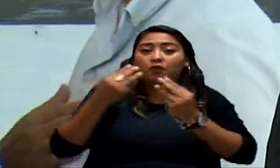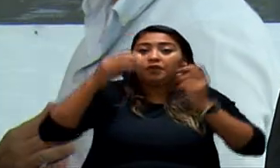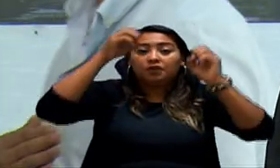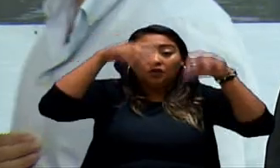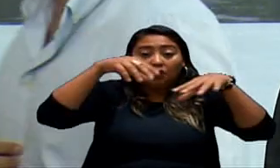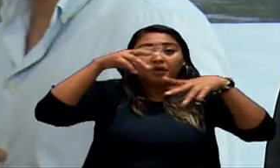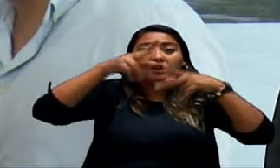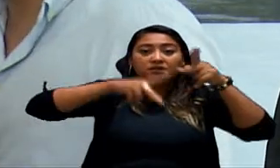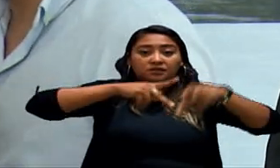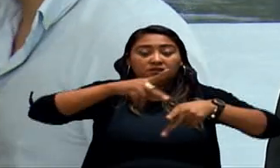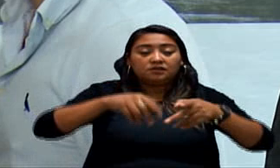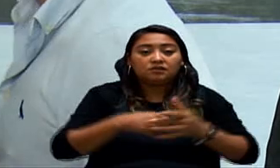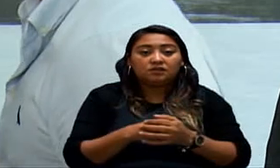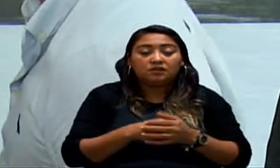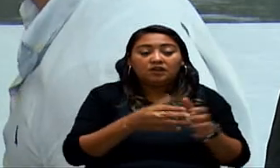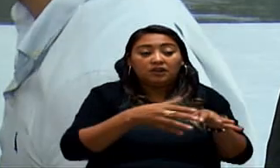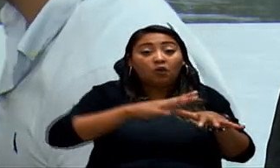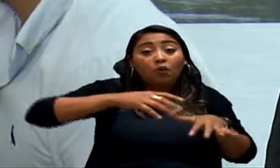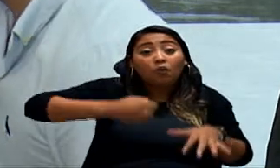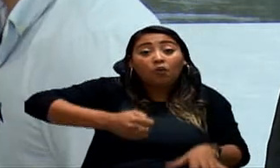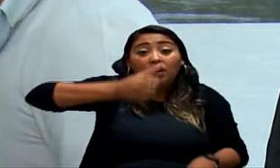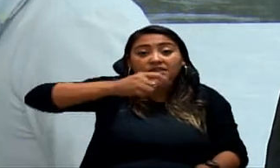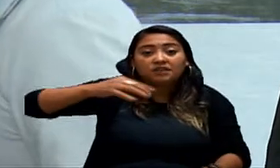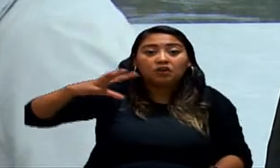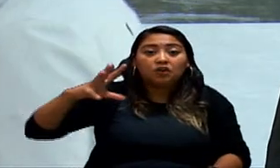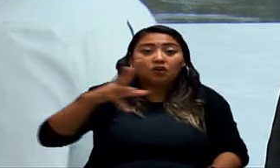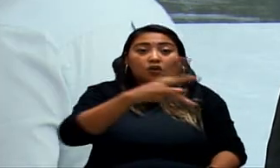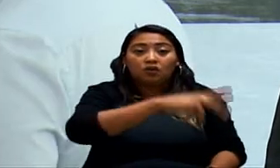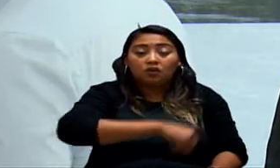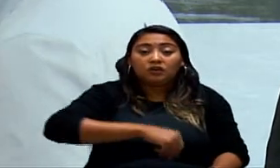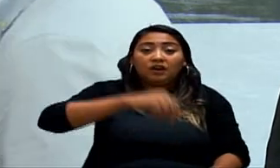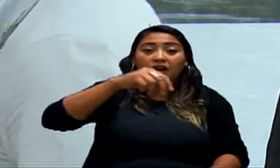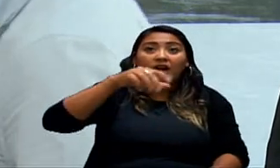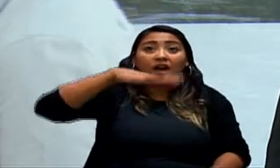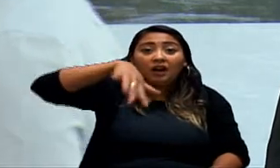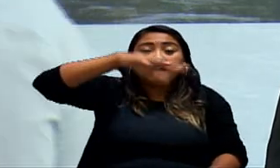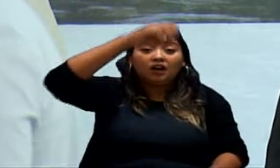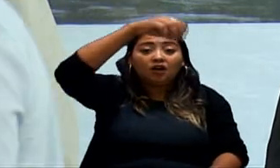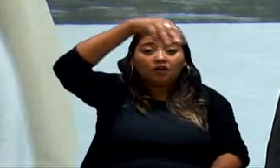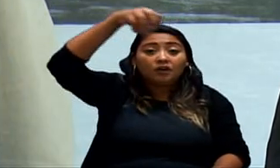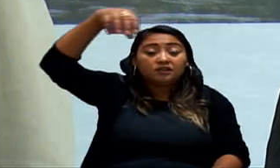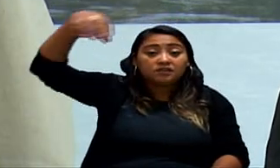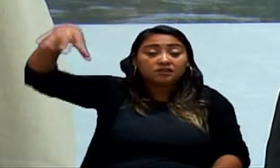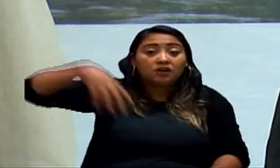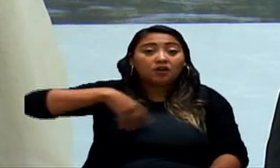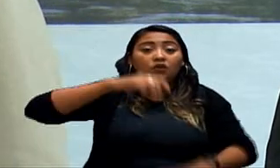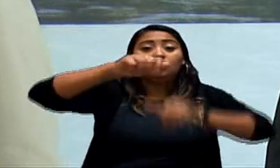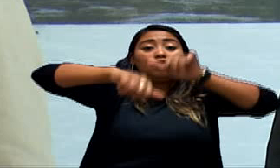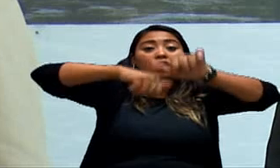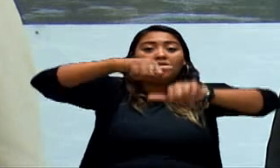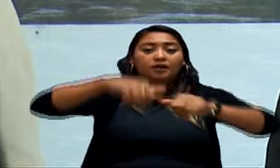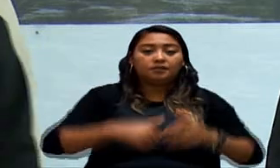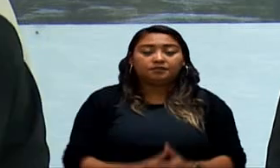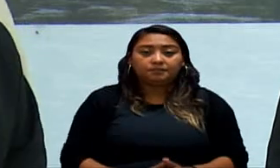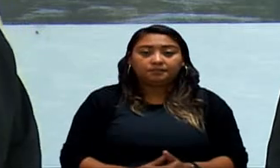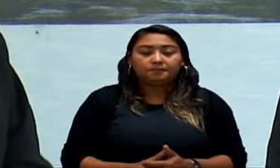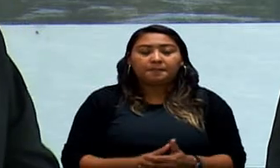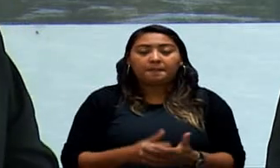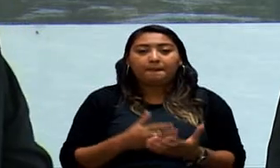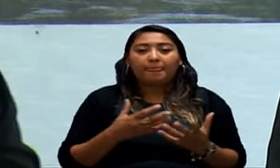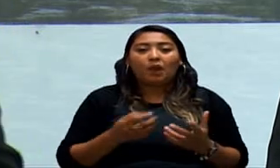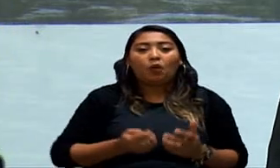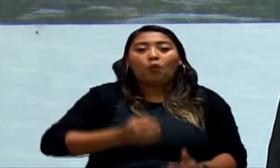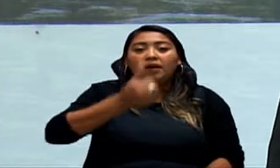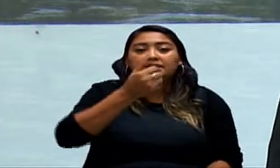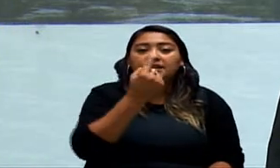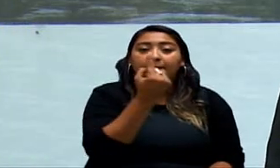a Avenida Independência já está quase toda com as suas vias os bicos de luz trocados. São